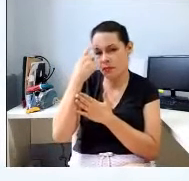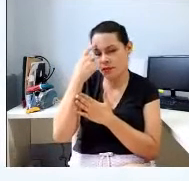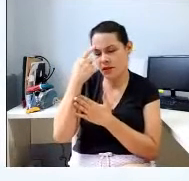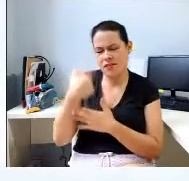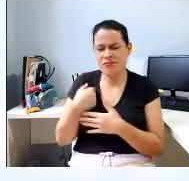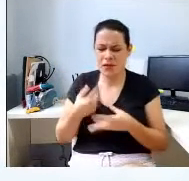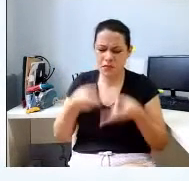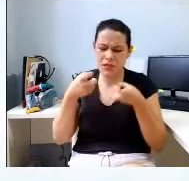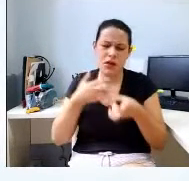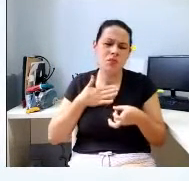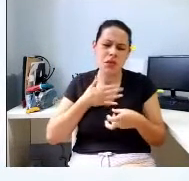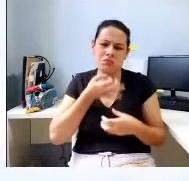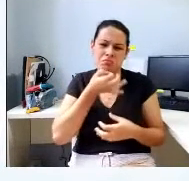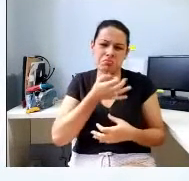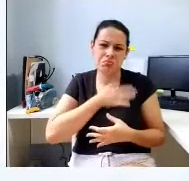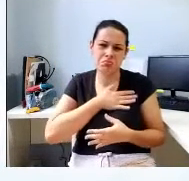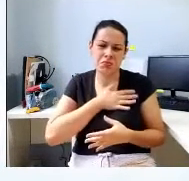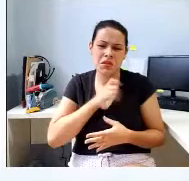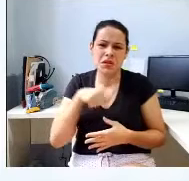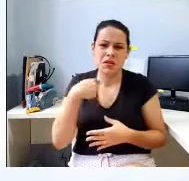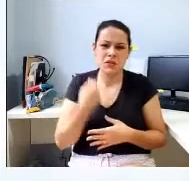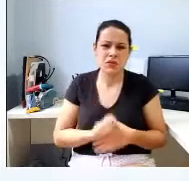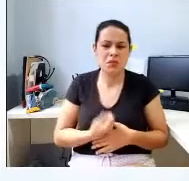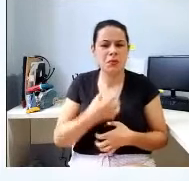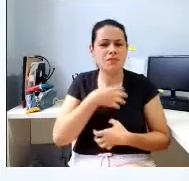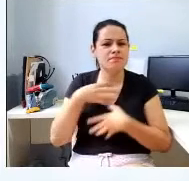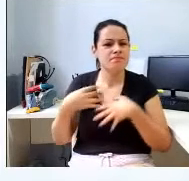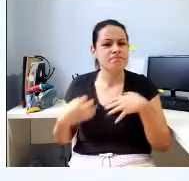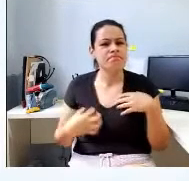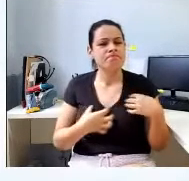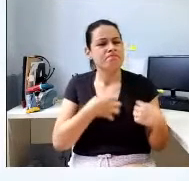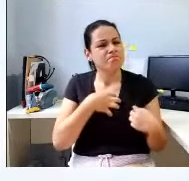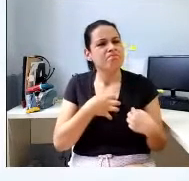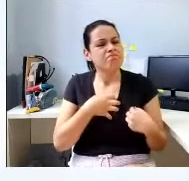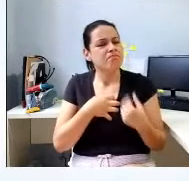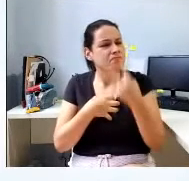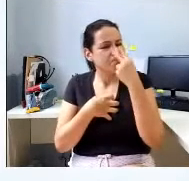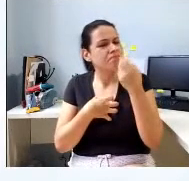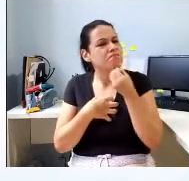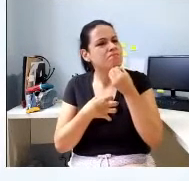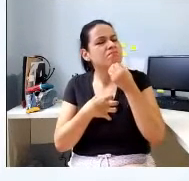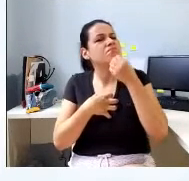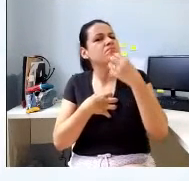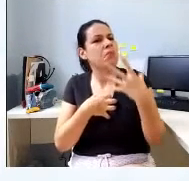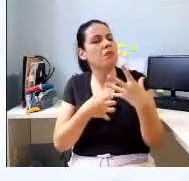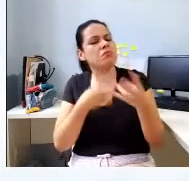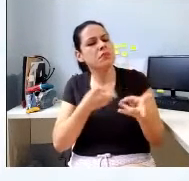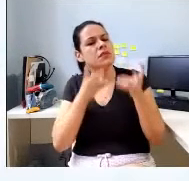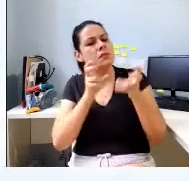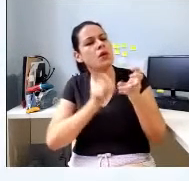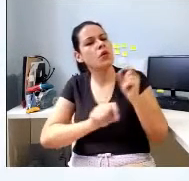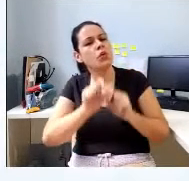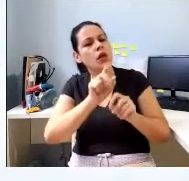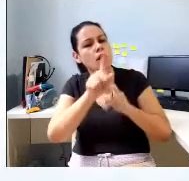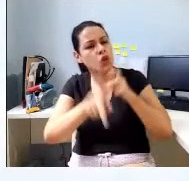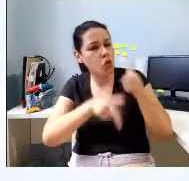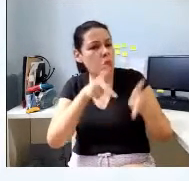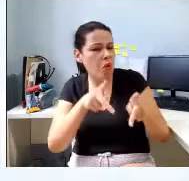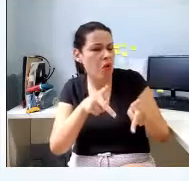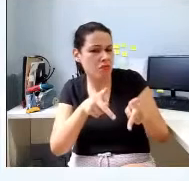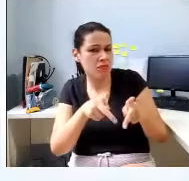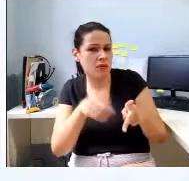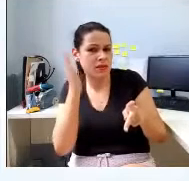impressões com essa eleição, eu fiquei extremamente satisfeito de ver de que a população, apesar de